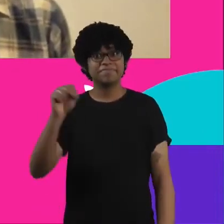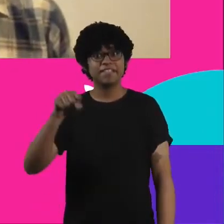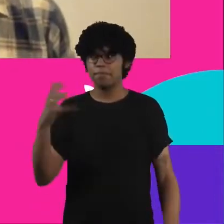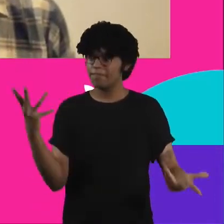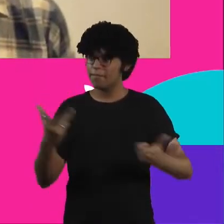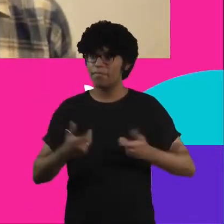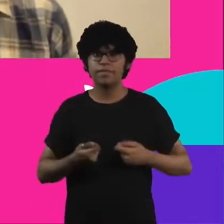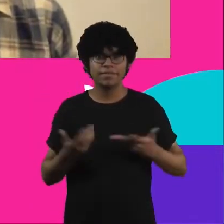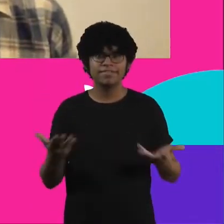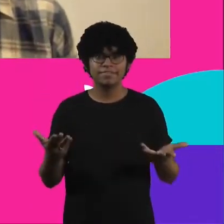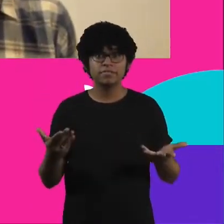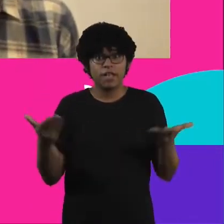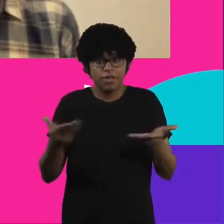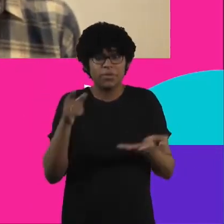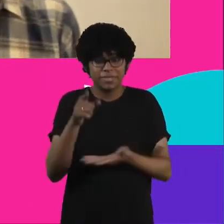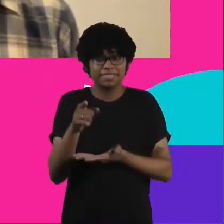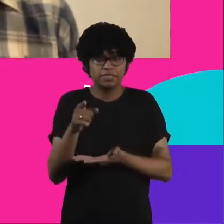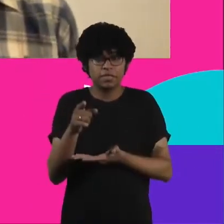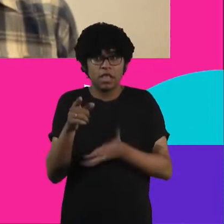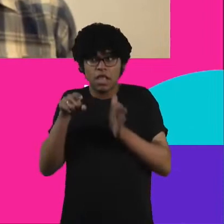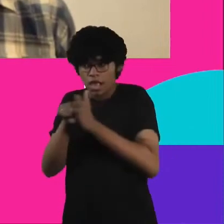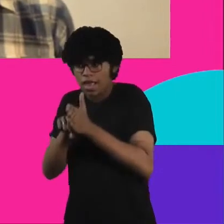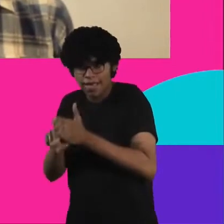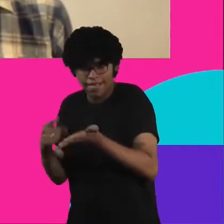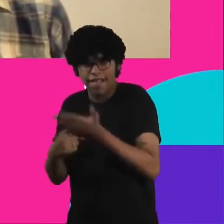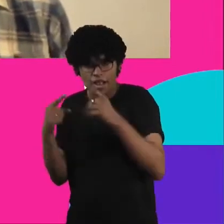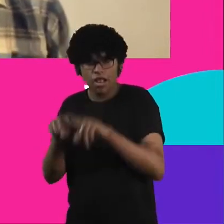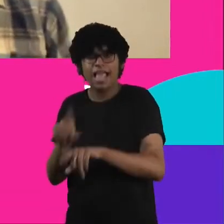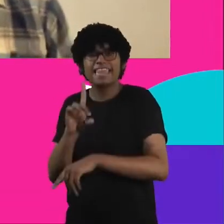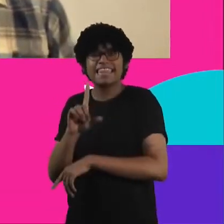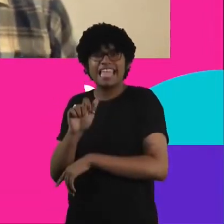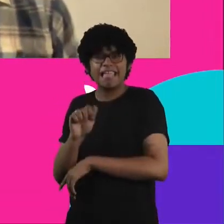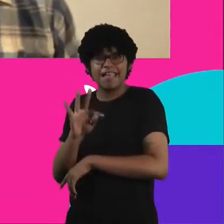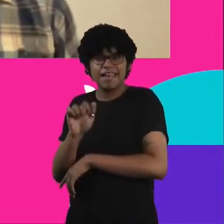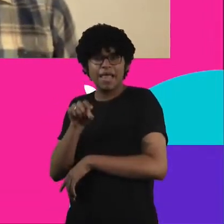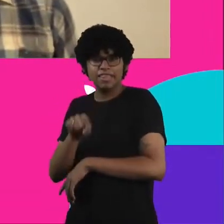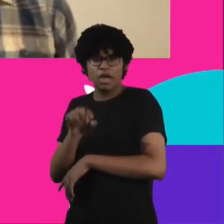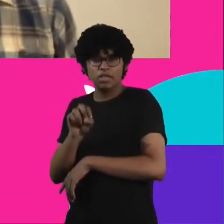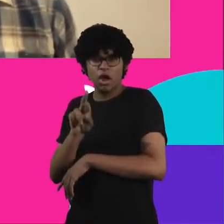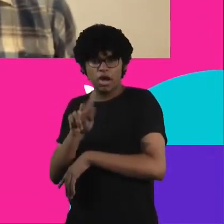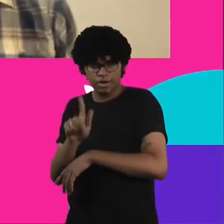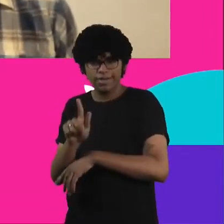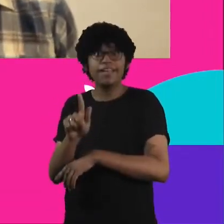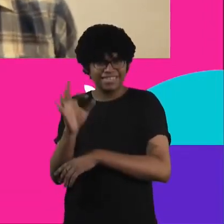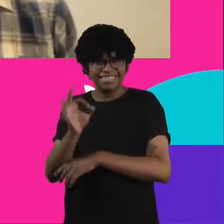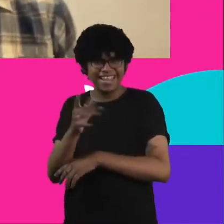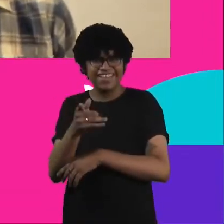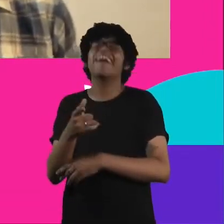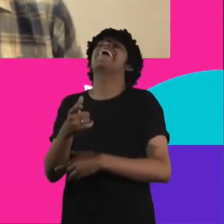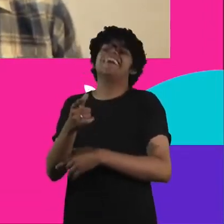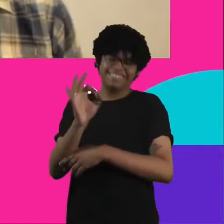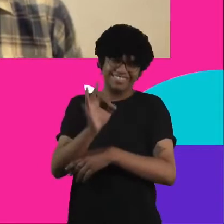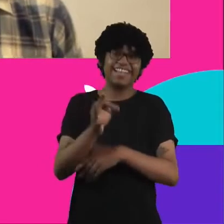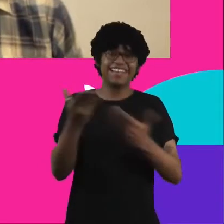fim. Isso é muito legal. E agora você é fellow de pesquisa na data.org,